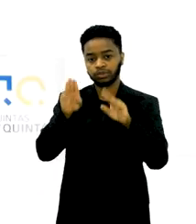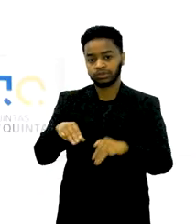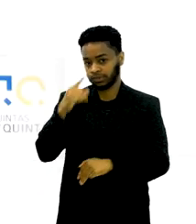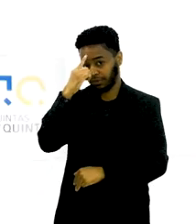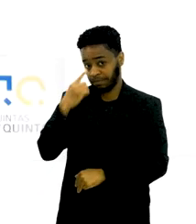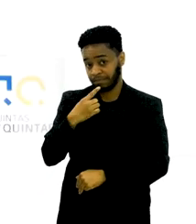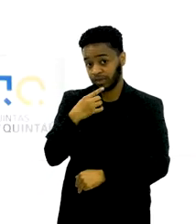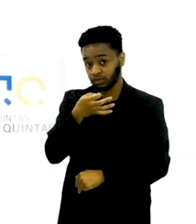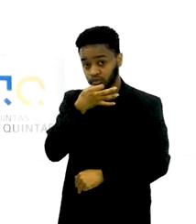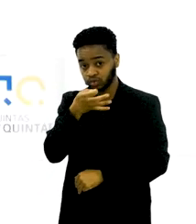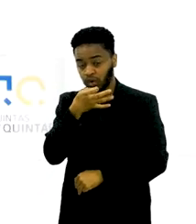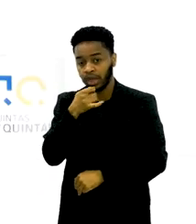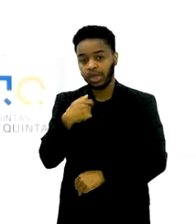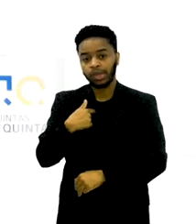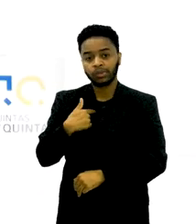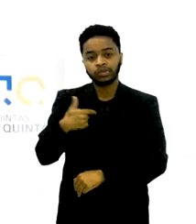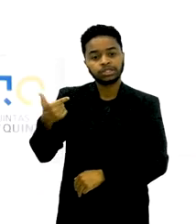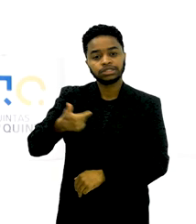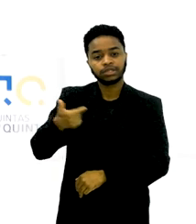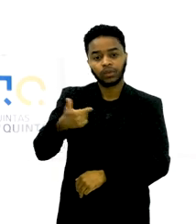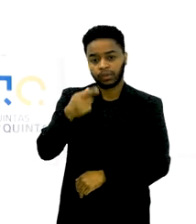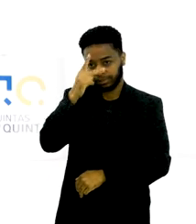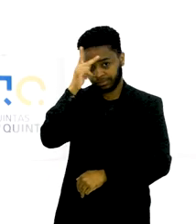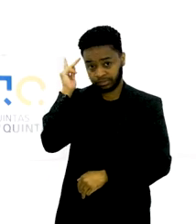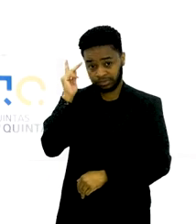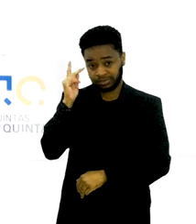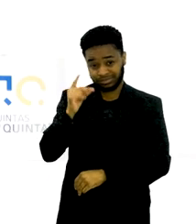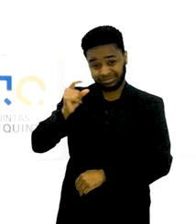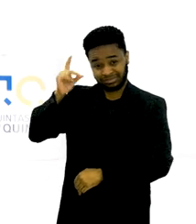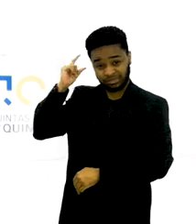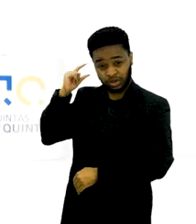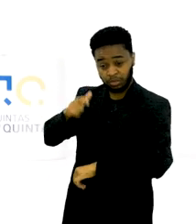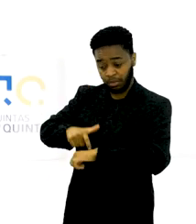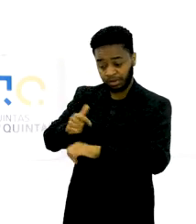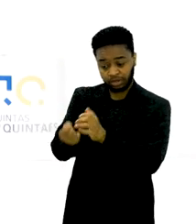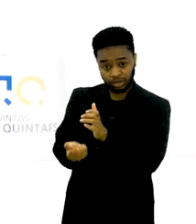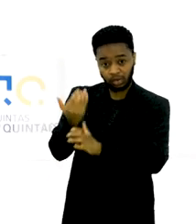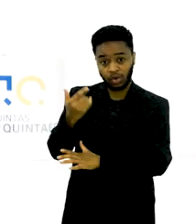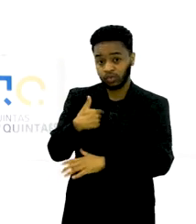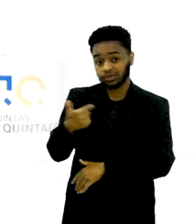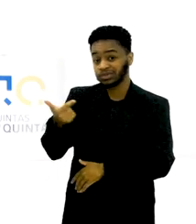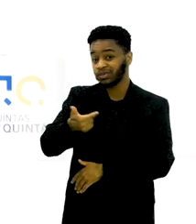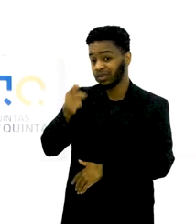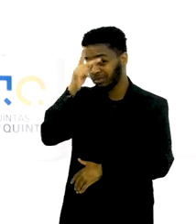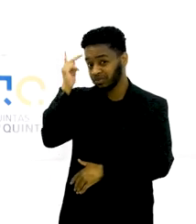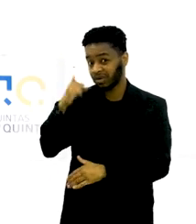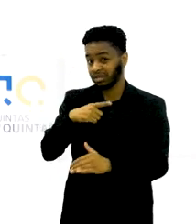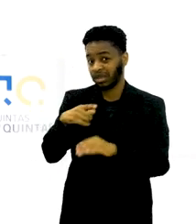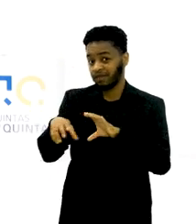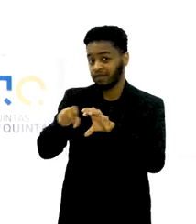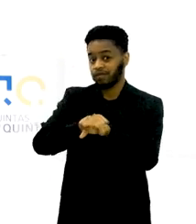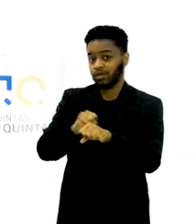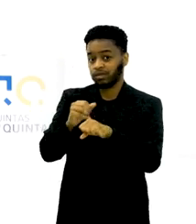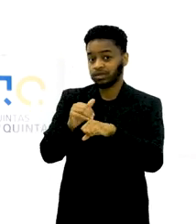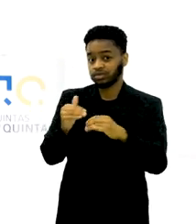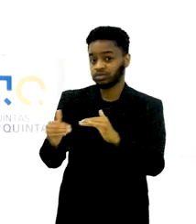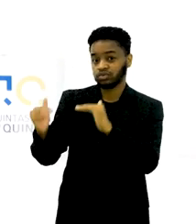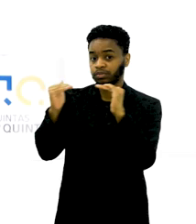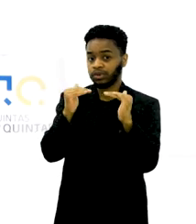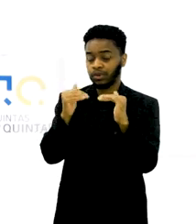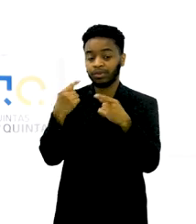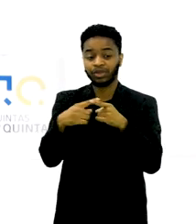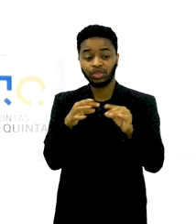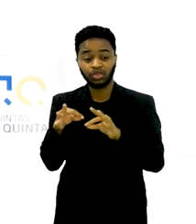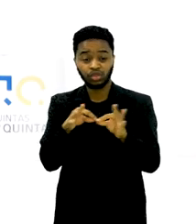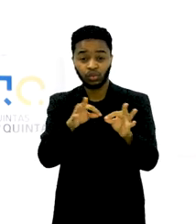da Imagem do som eu era a segunda pessoa desde que ele foi fundado até nível superior hum hum todos os